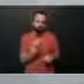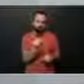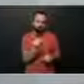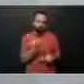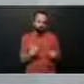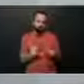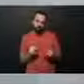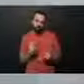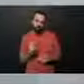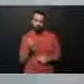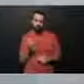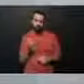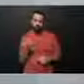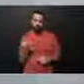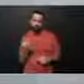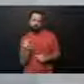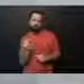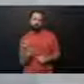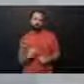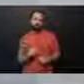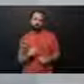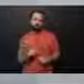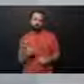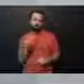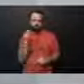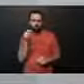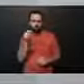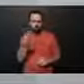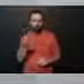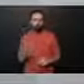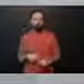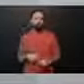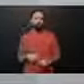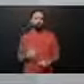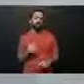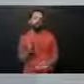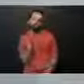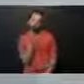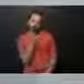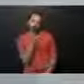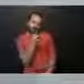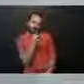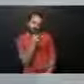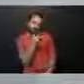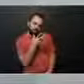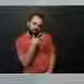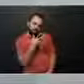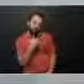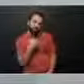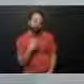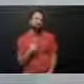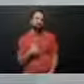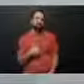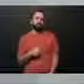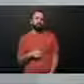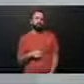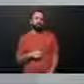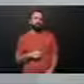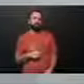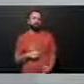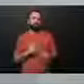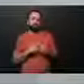desse, eu conseguiria? Sim, mas eu levaria muito tempo. Então, eu vou utilizar multiplicação para